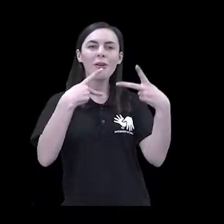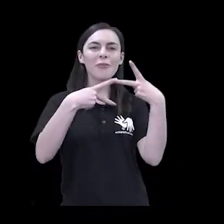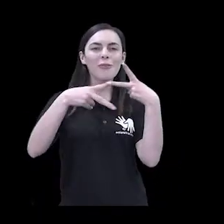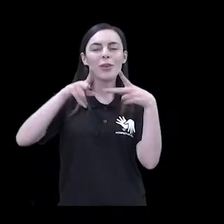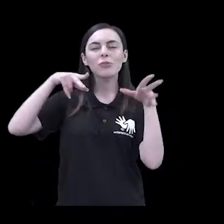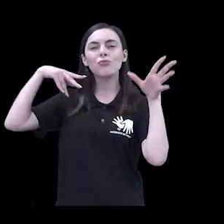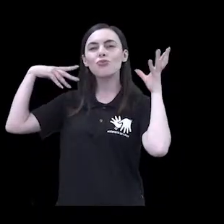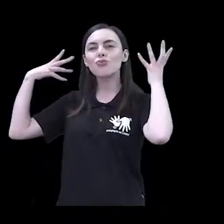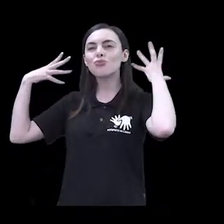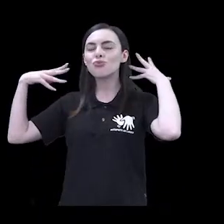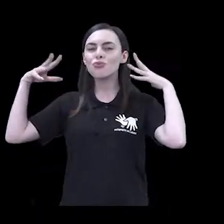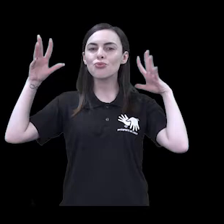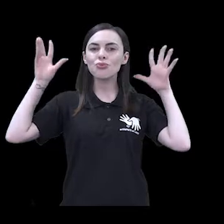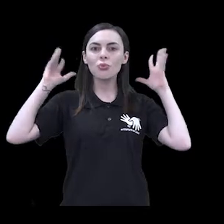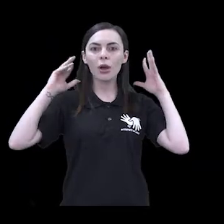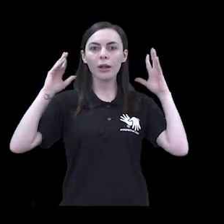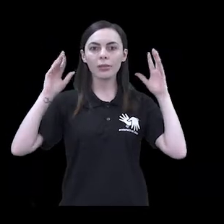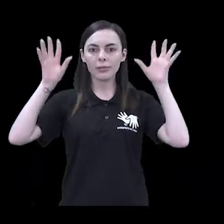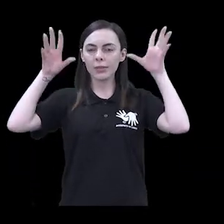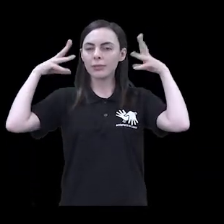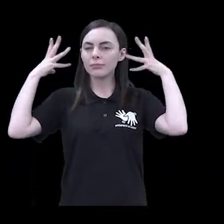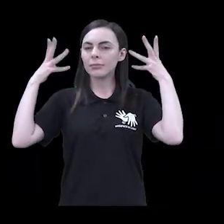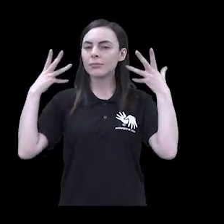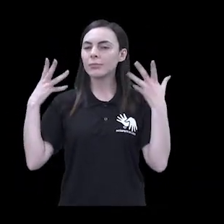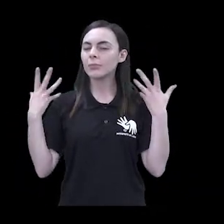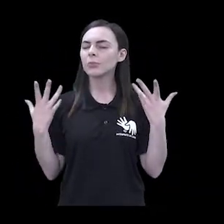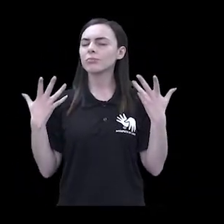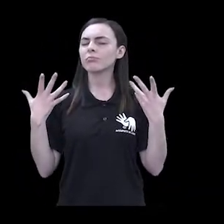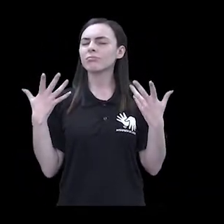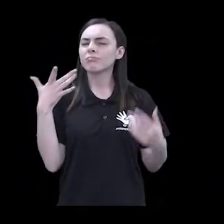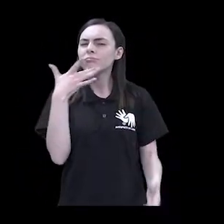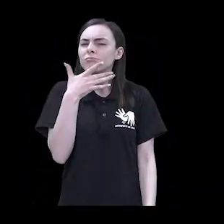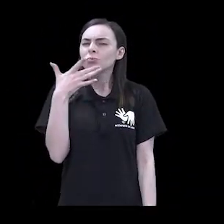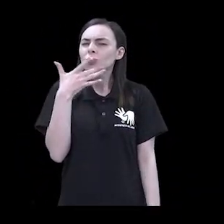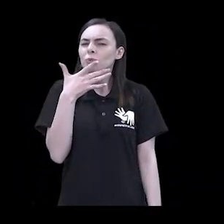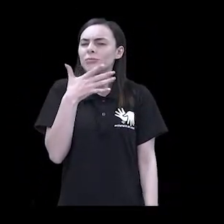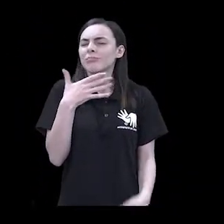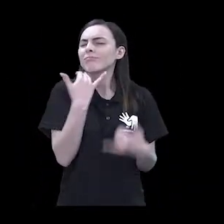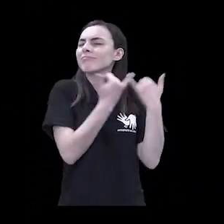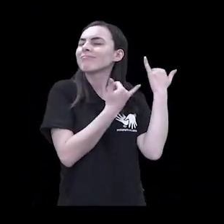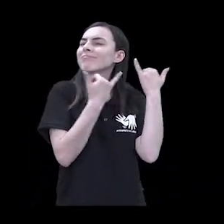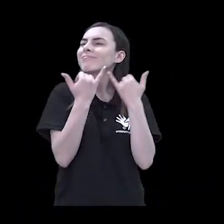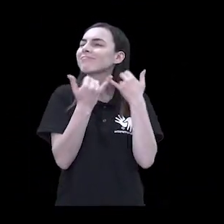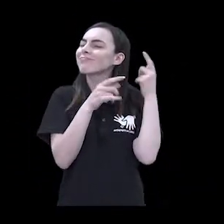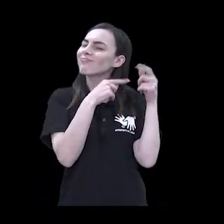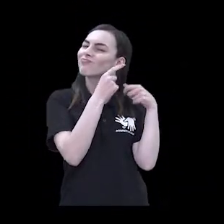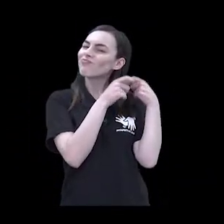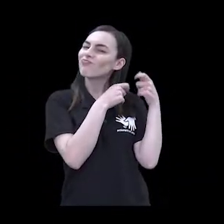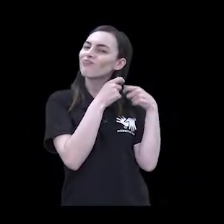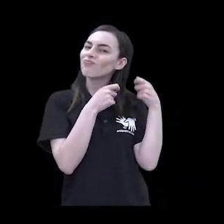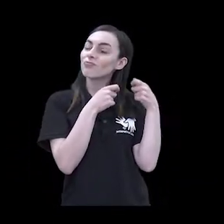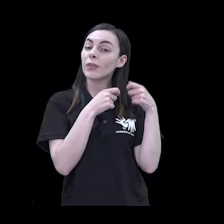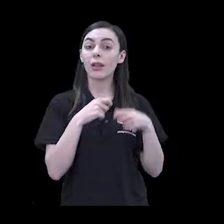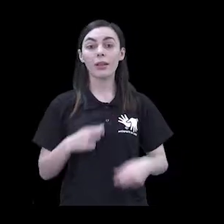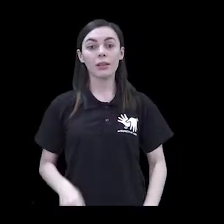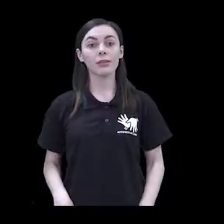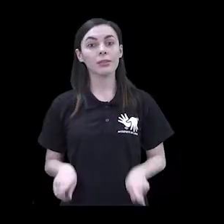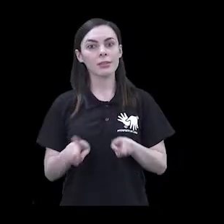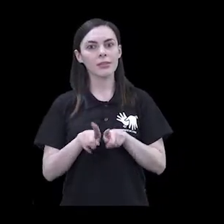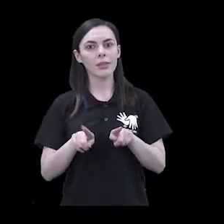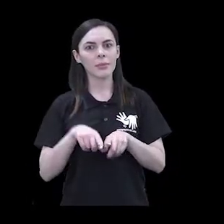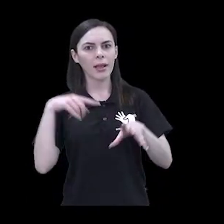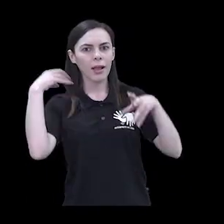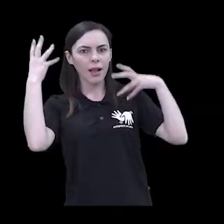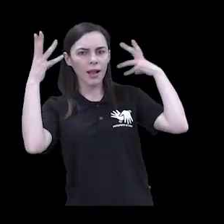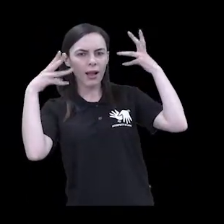do vento. Cabelo tão sedoso, tão gostoso de brincar. Cabeleiras que